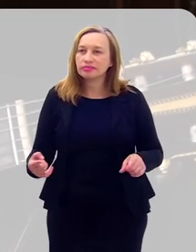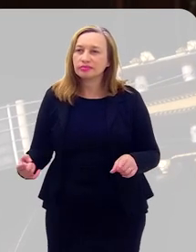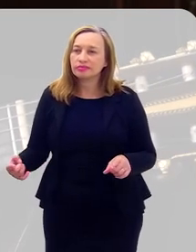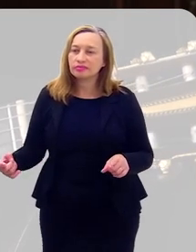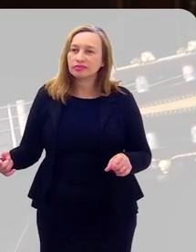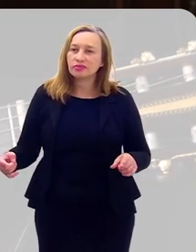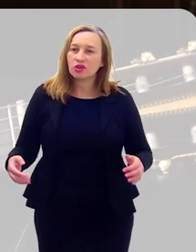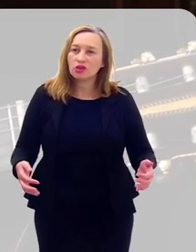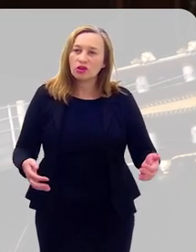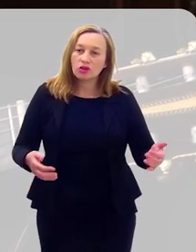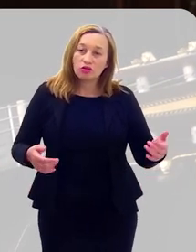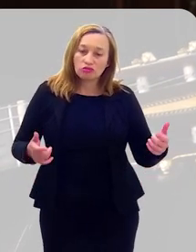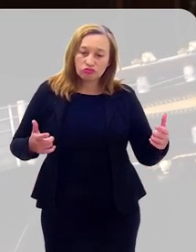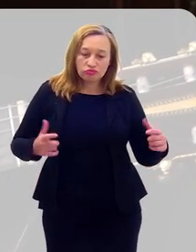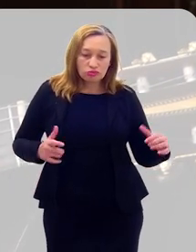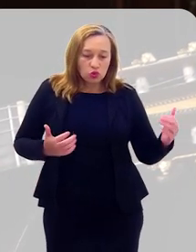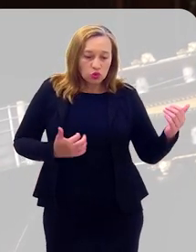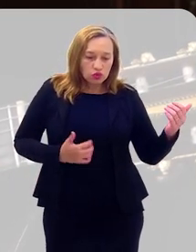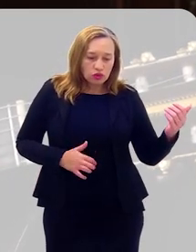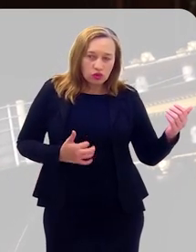Um cantinho, um violão.